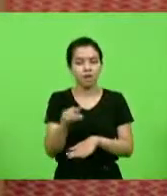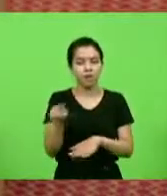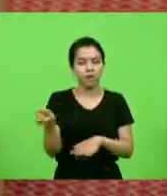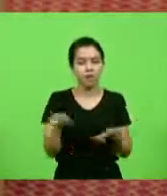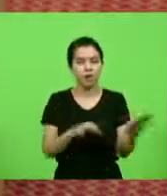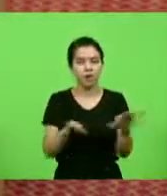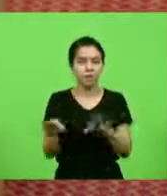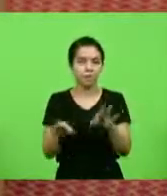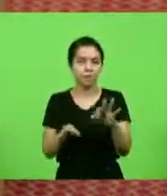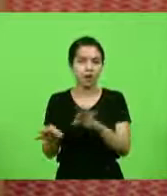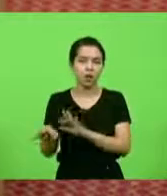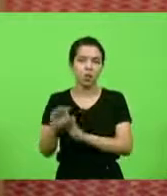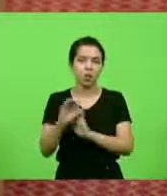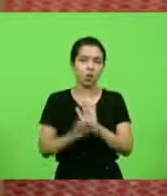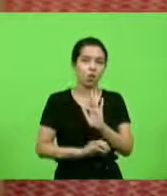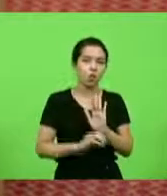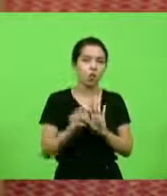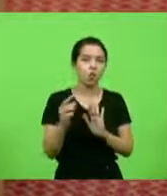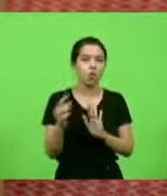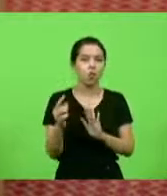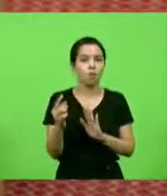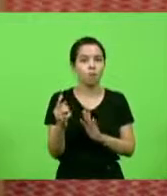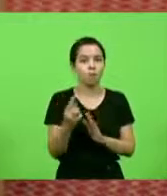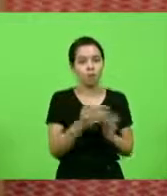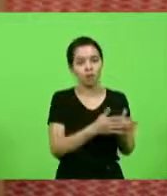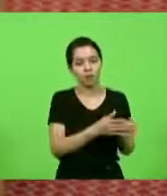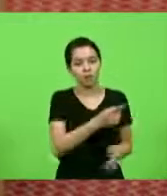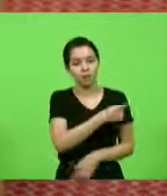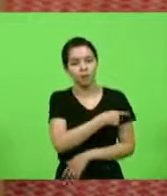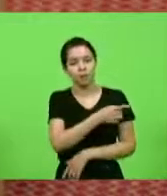do primeiro grau, do segundo grau. Em